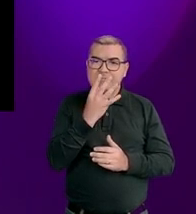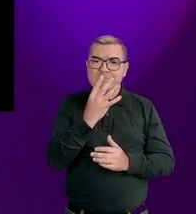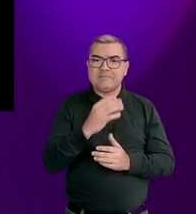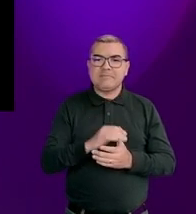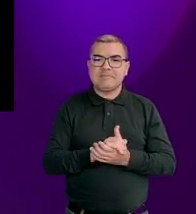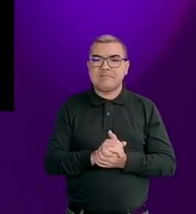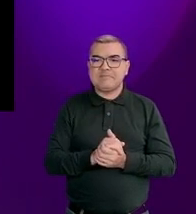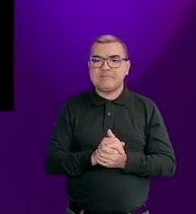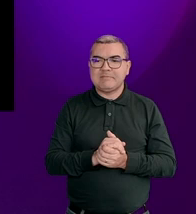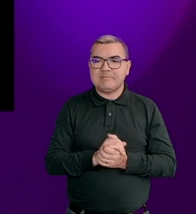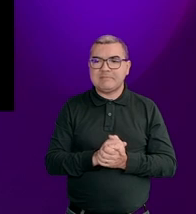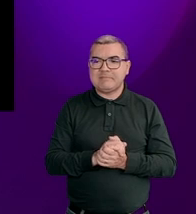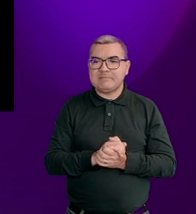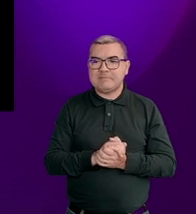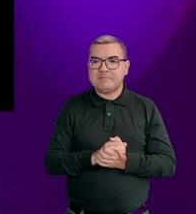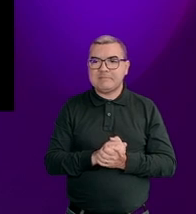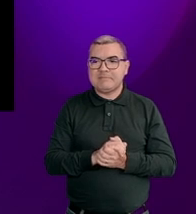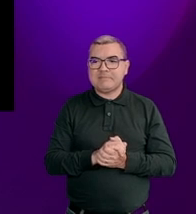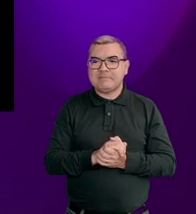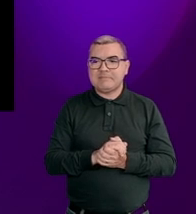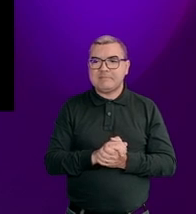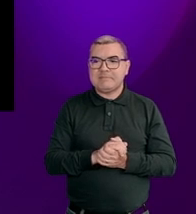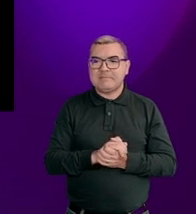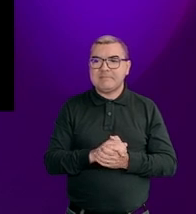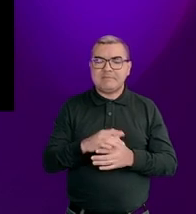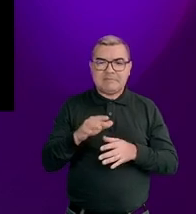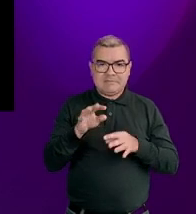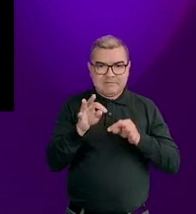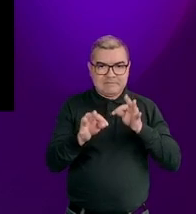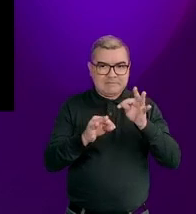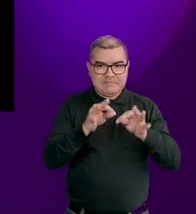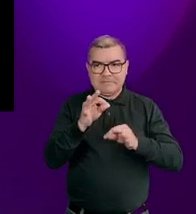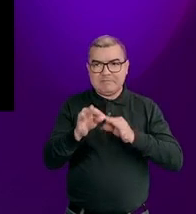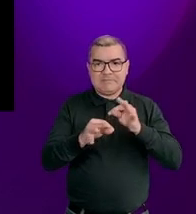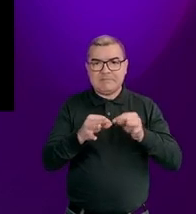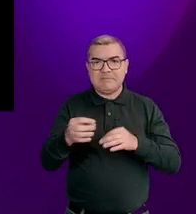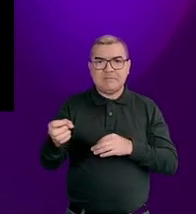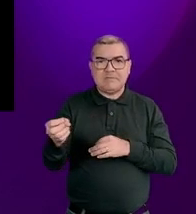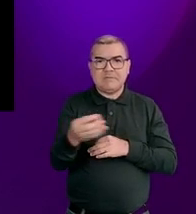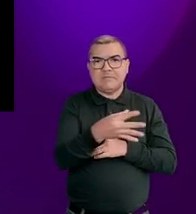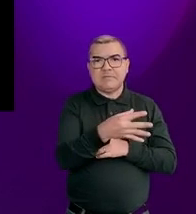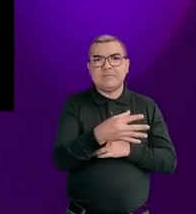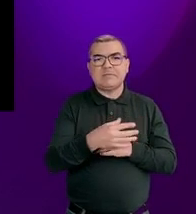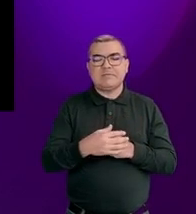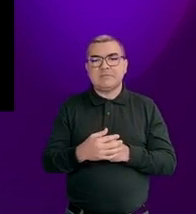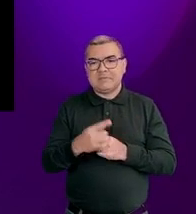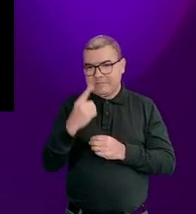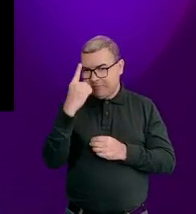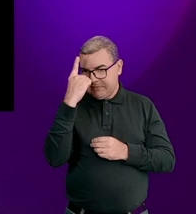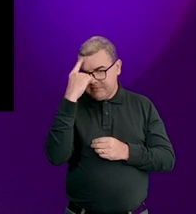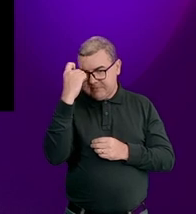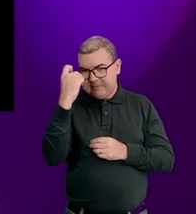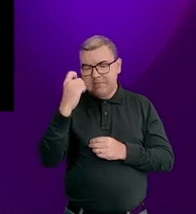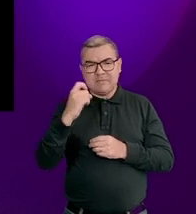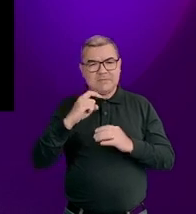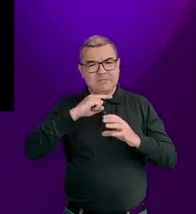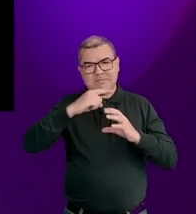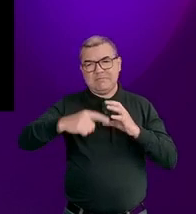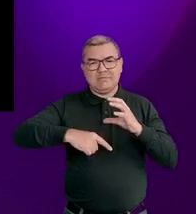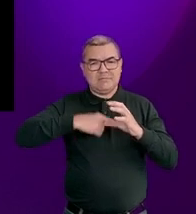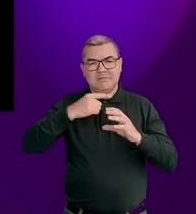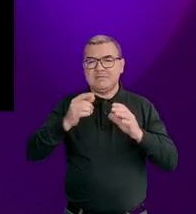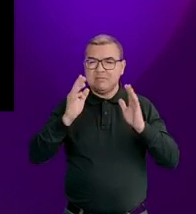moderna imunoterapia, é um tratamento talvez disruptivo, inovador, foi reconhecido em todos